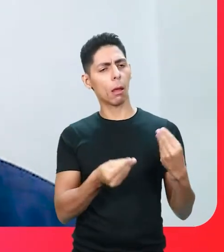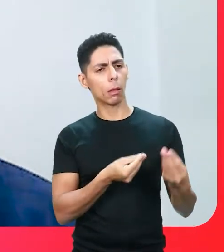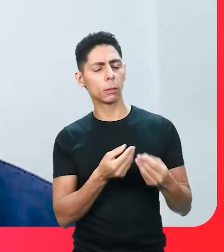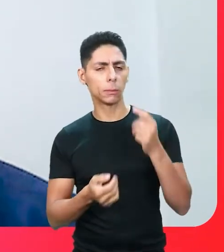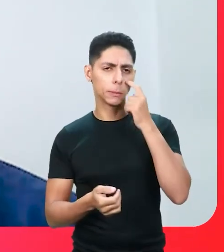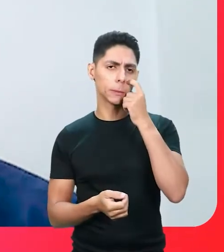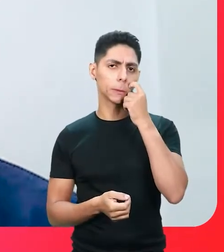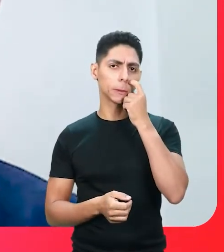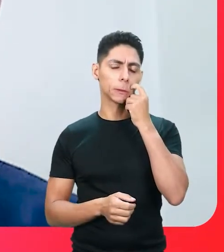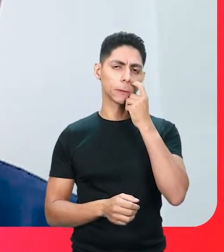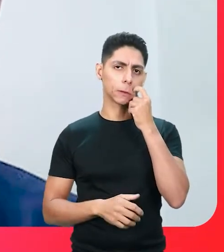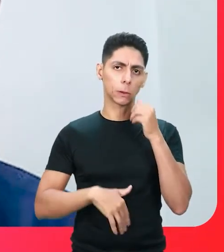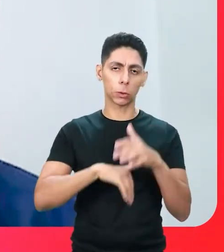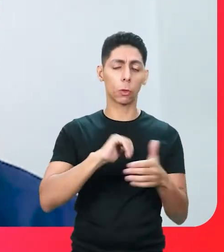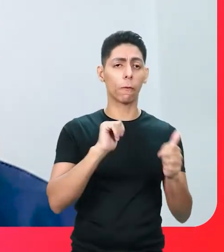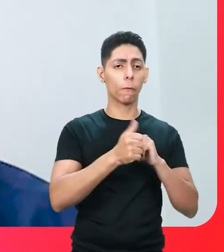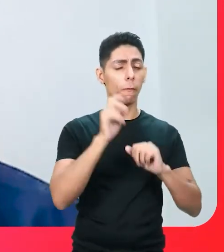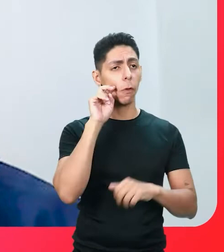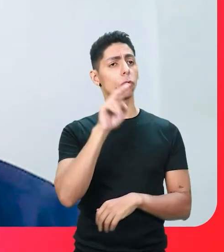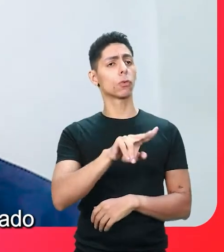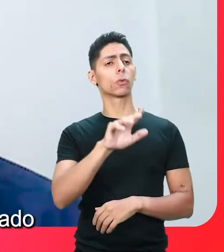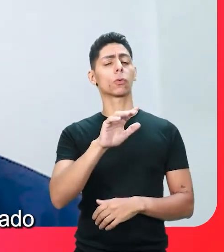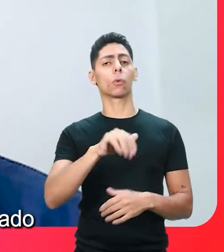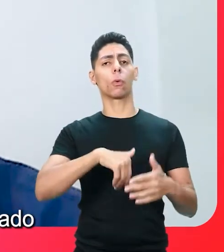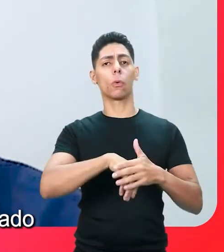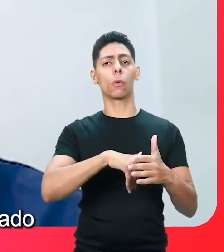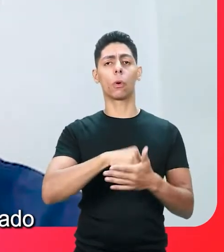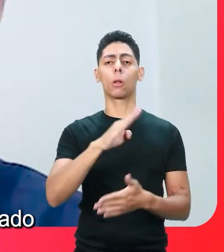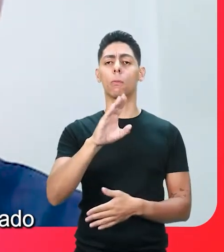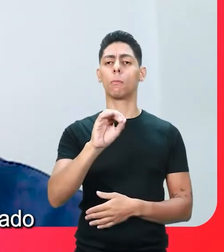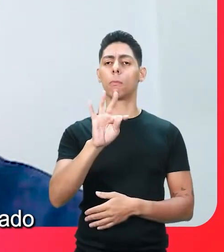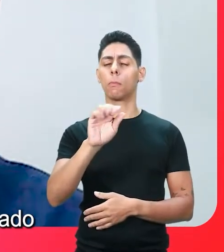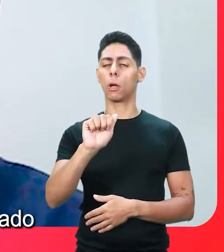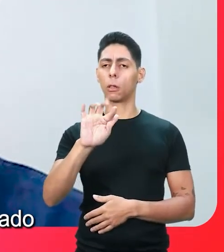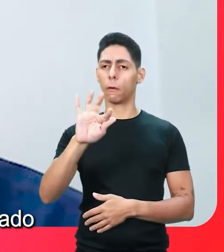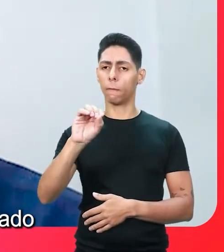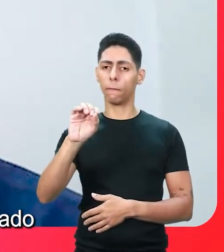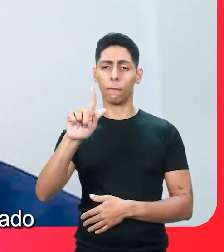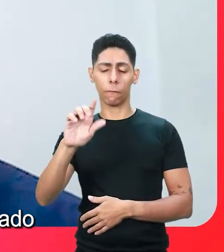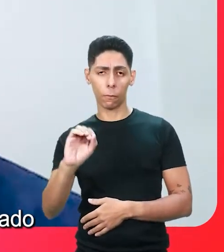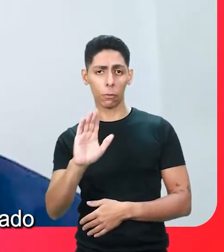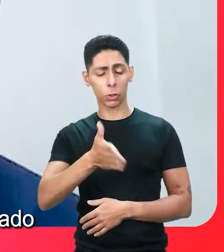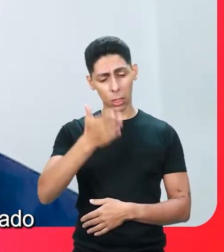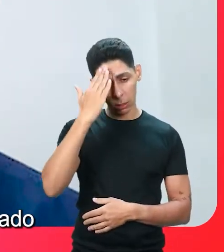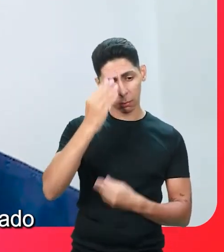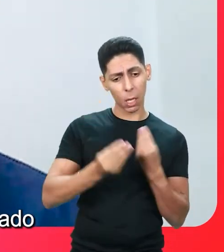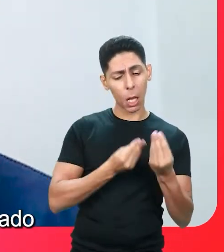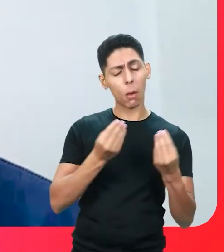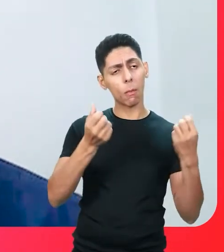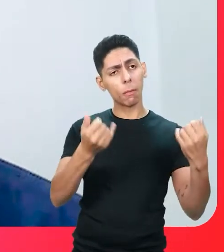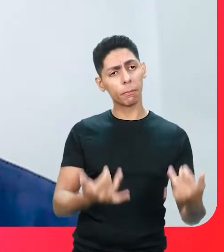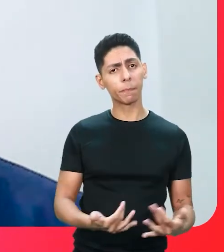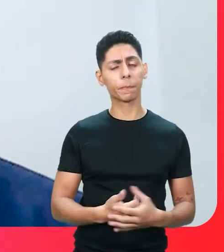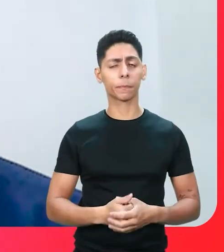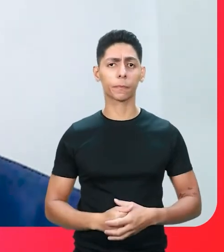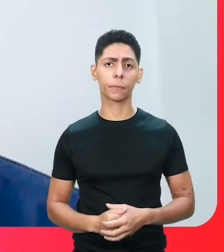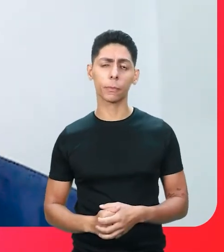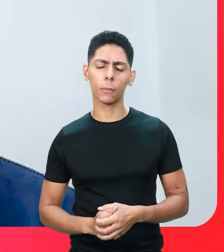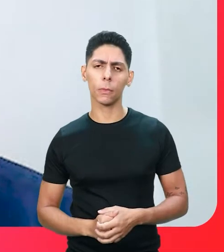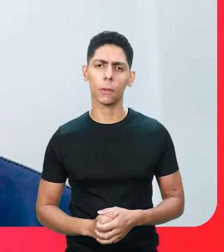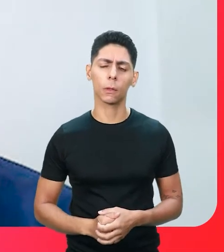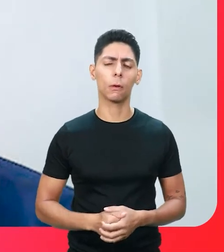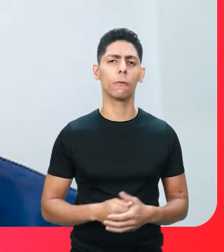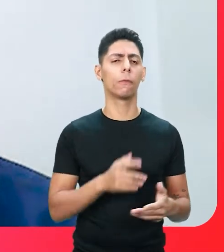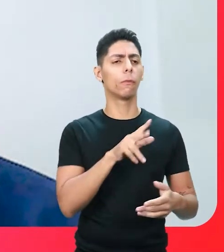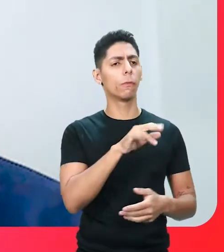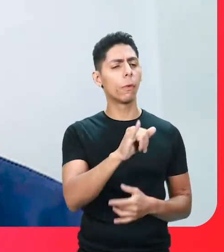jogo do Flamengo na época em que eu ainda estava cobrindo o Botafogo. Então, eventualmente, a gente era escalado, de acordo com as necessidades, de cobrir o outro clube. E aí eu fui